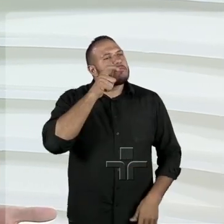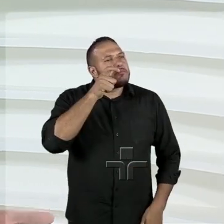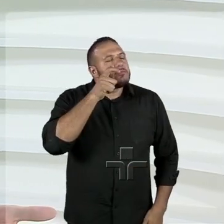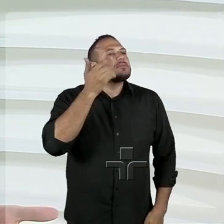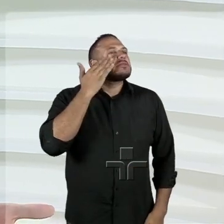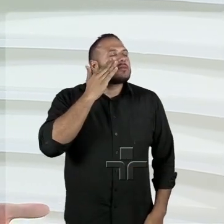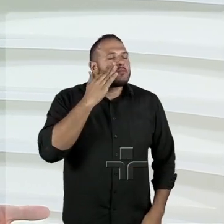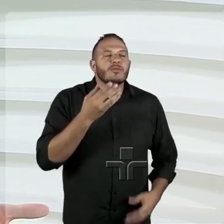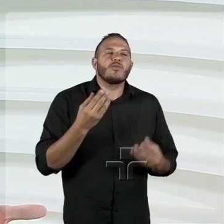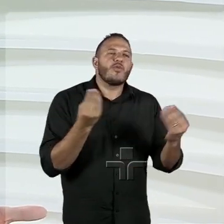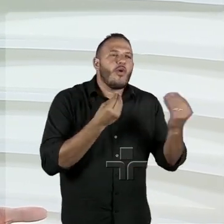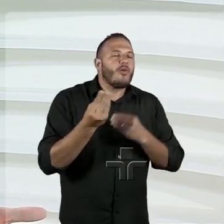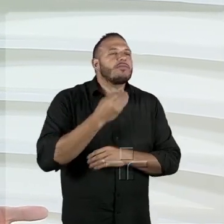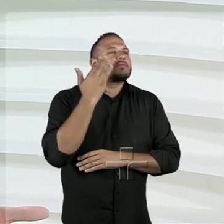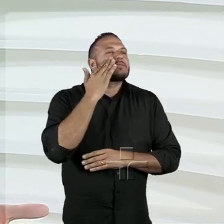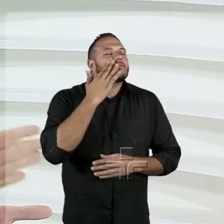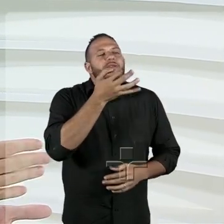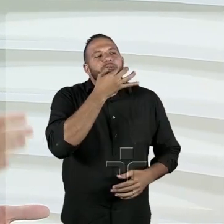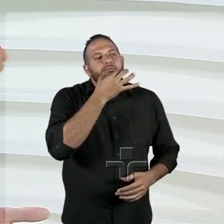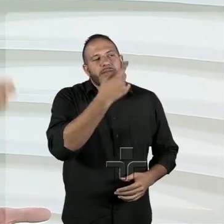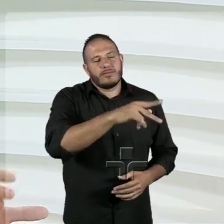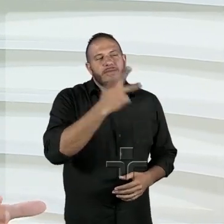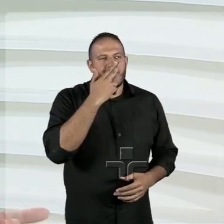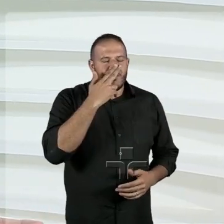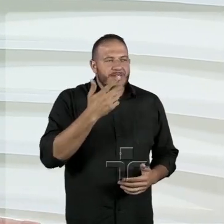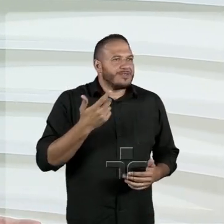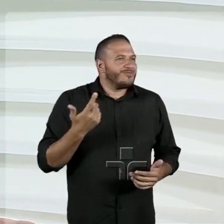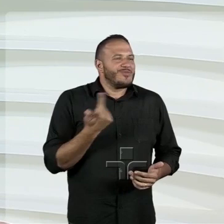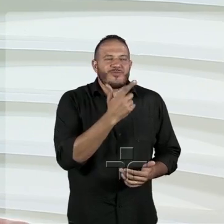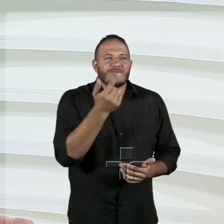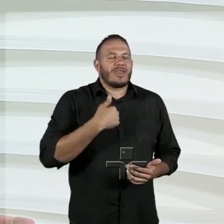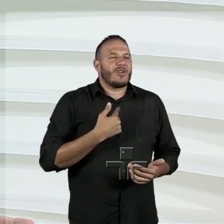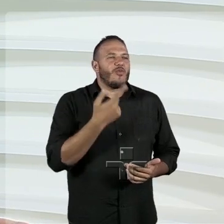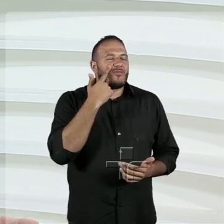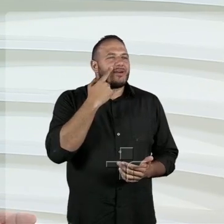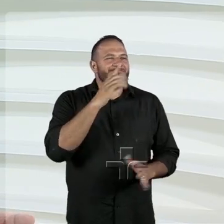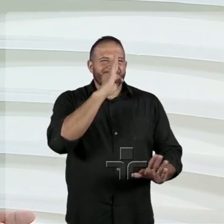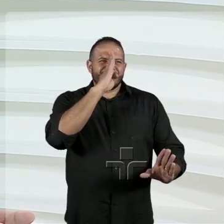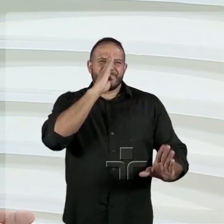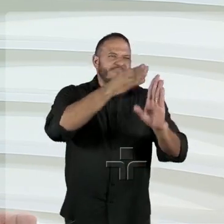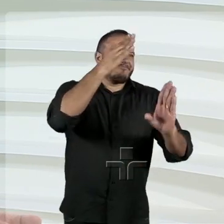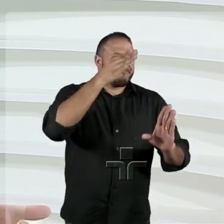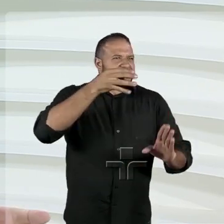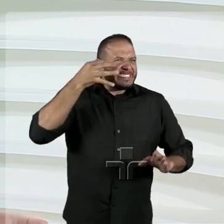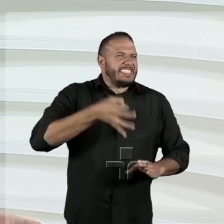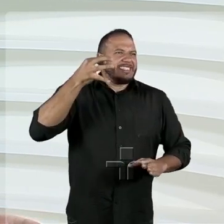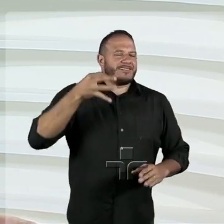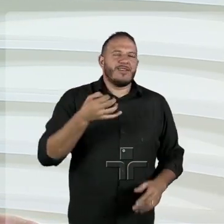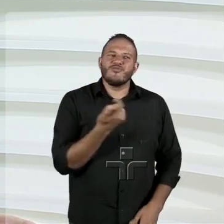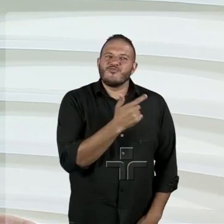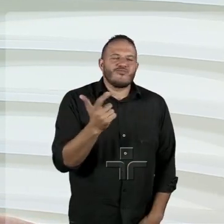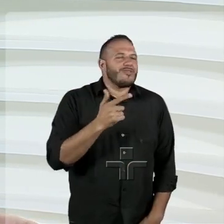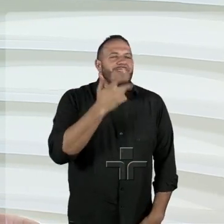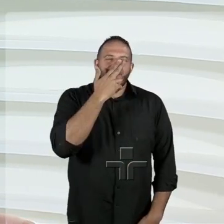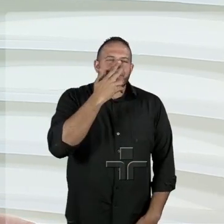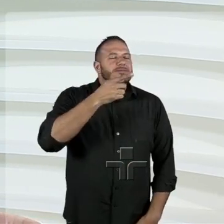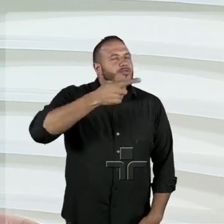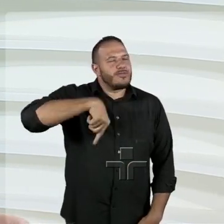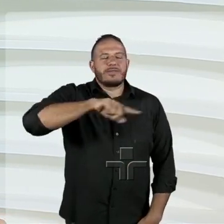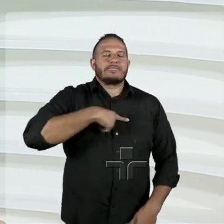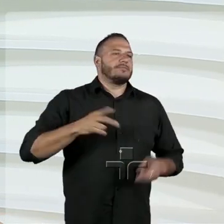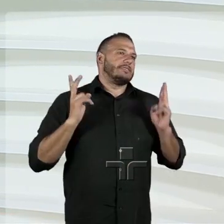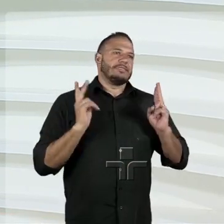e como ouvir. E eu acho que não há uma bala de prata para isso. O que nós precisamos é a todo